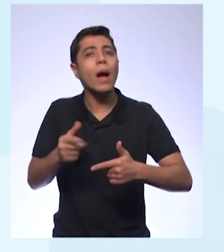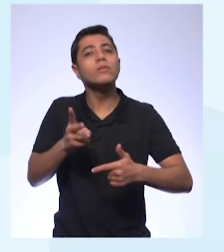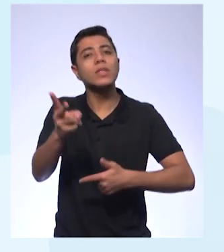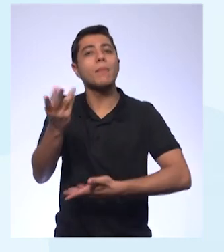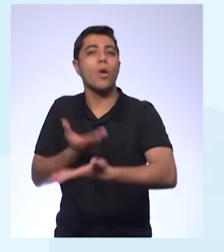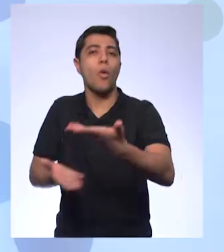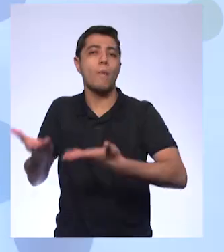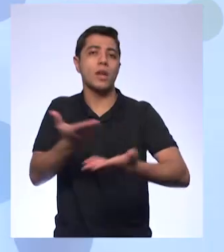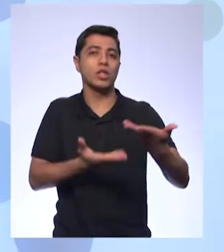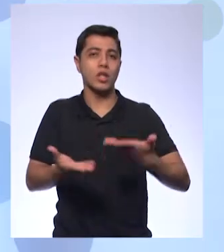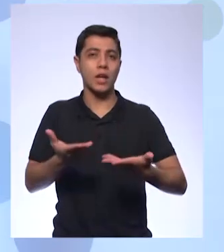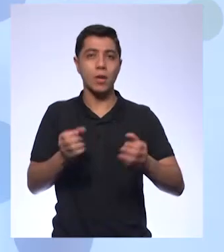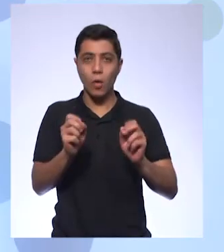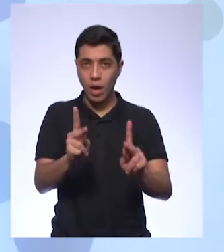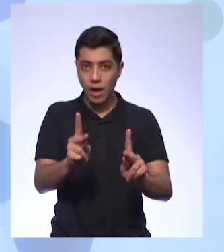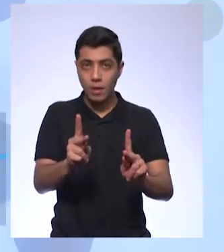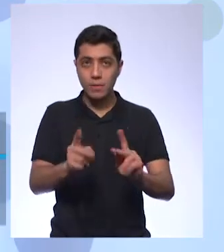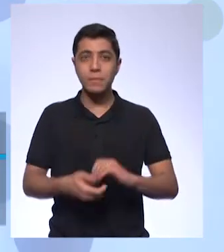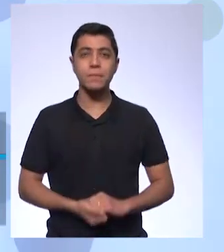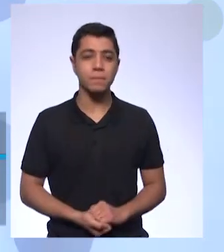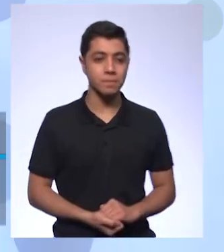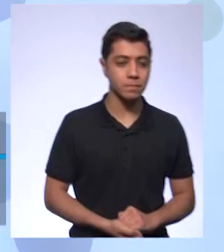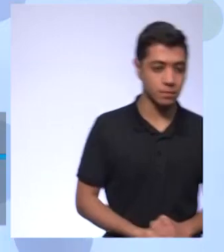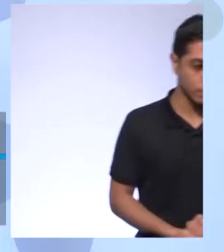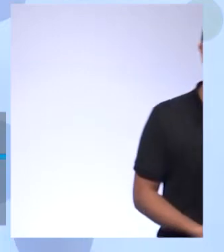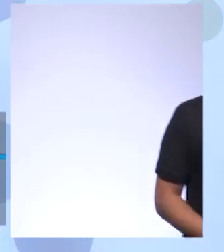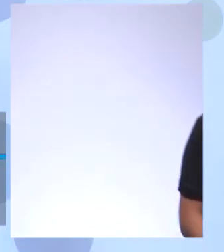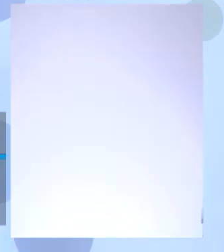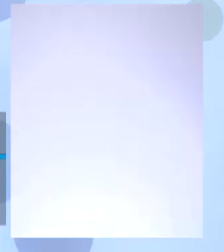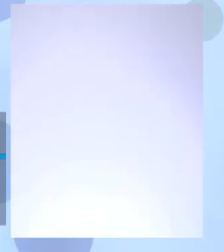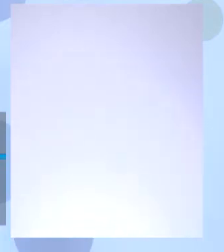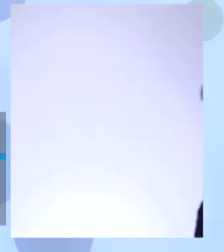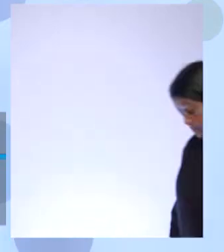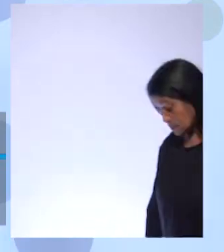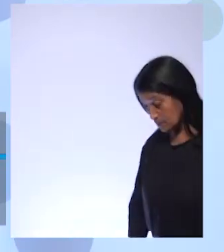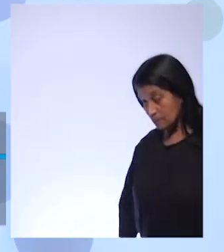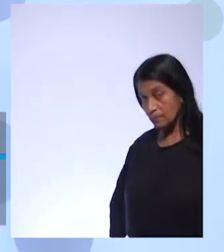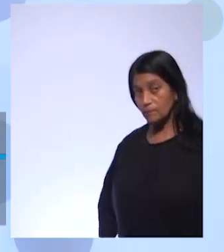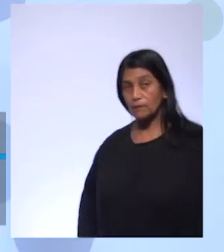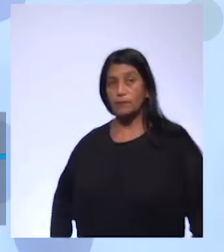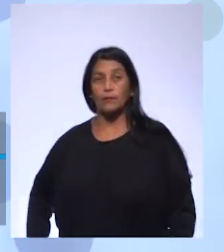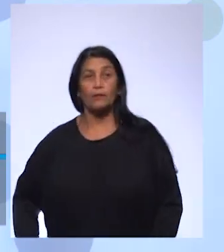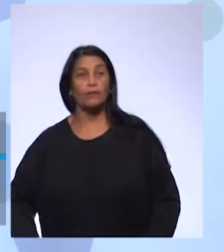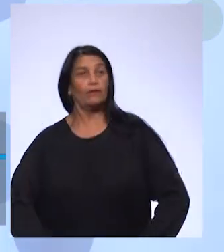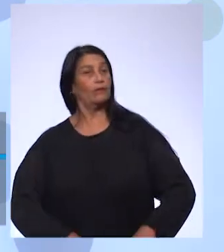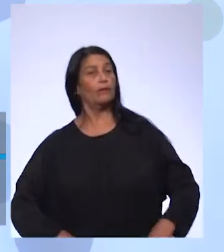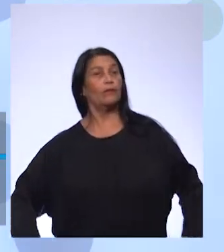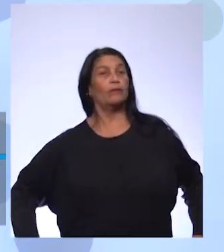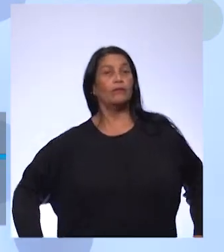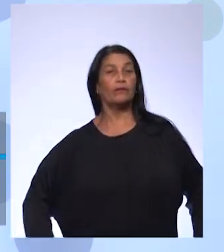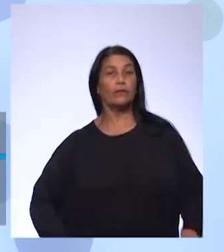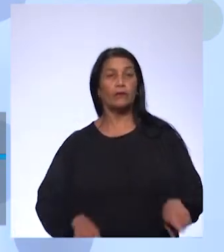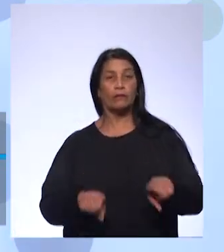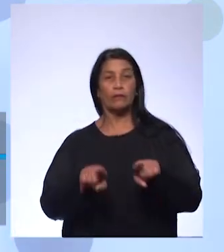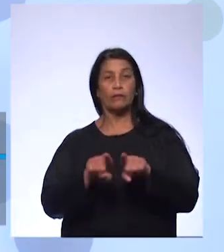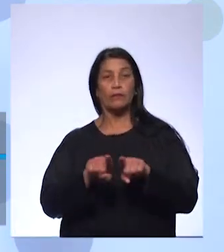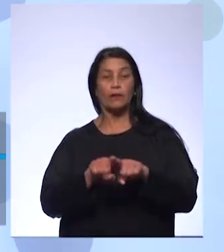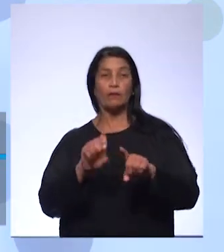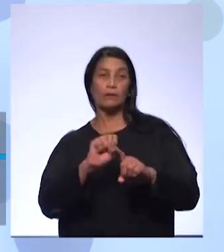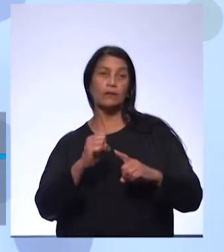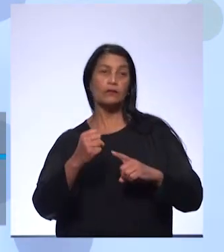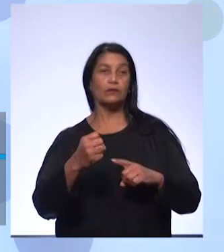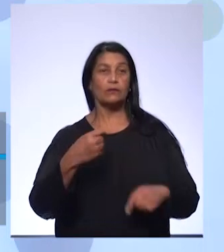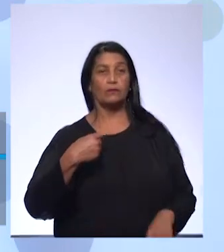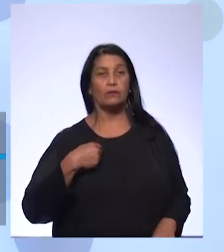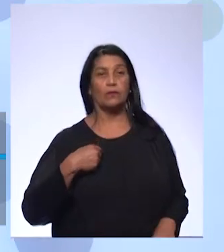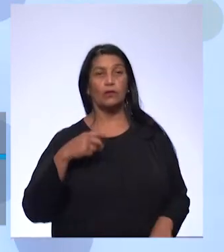com todos. Então, dentro do falancério vai ter toda a estrutura produtiva e também social. Então, se eu e o